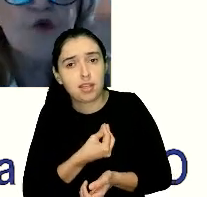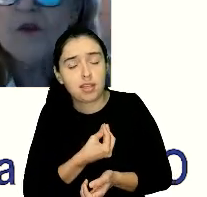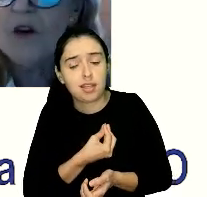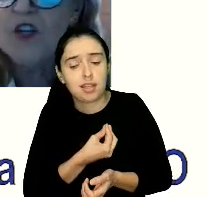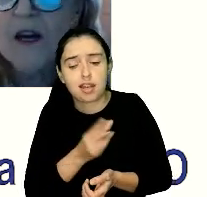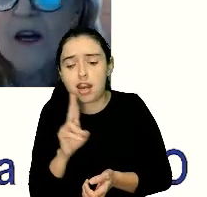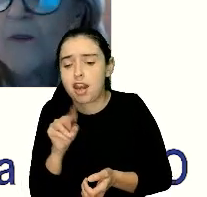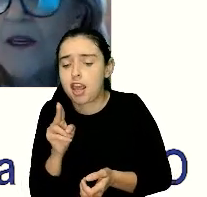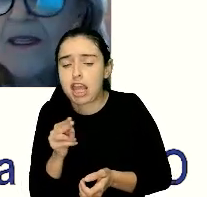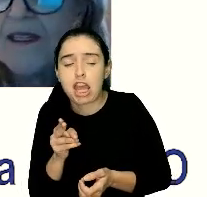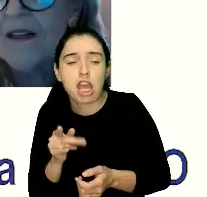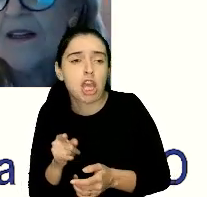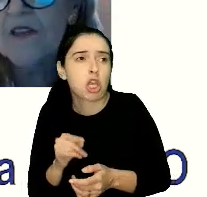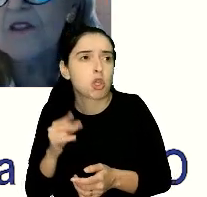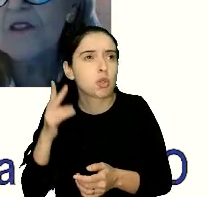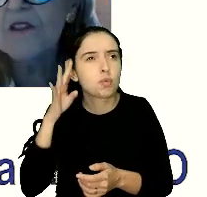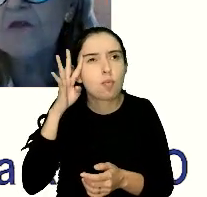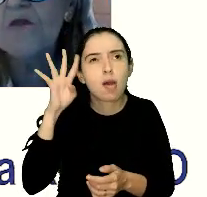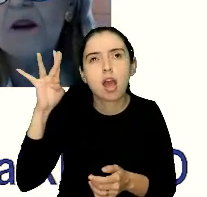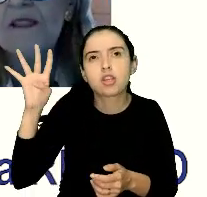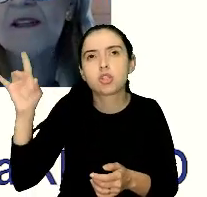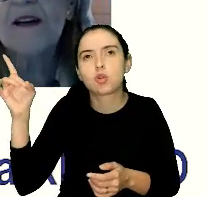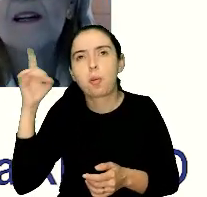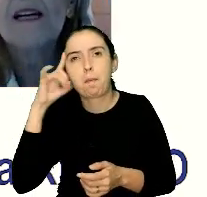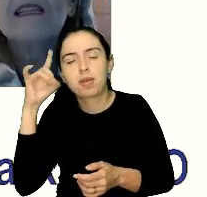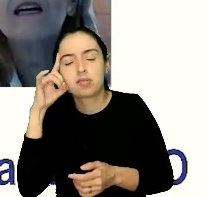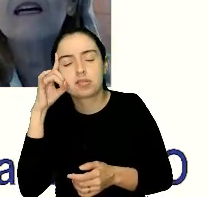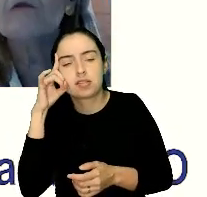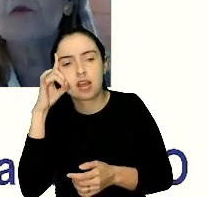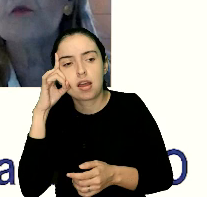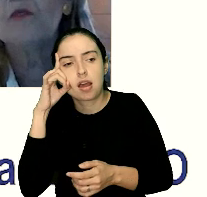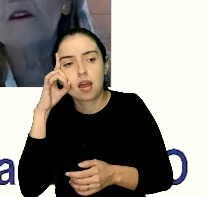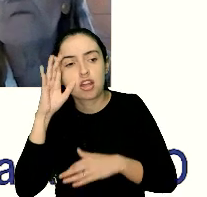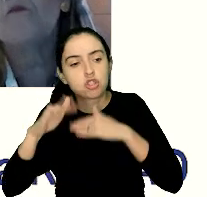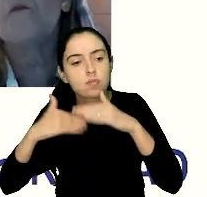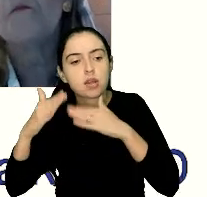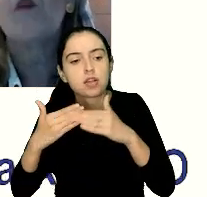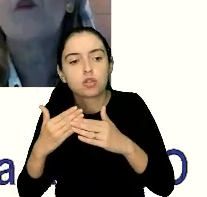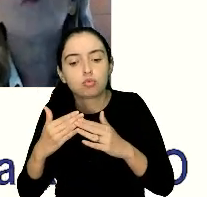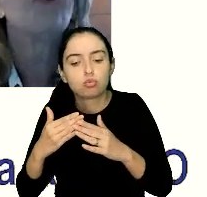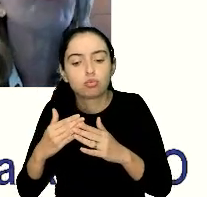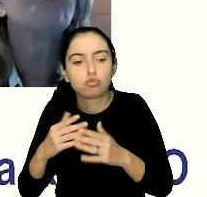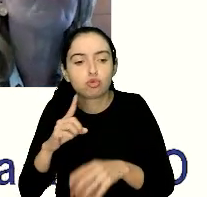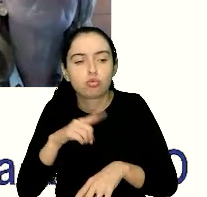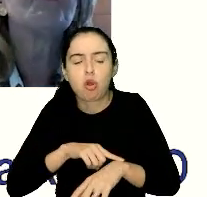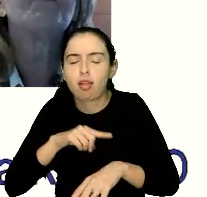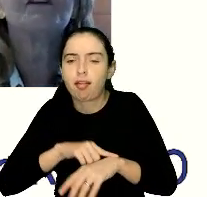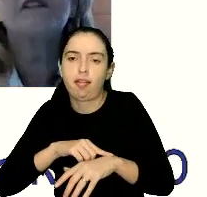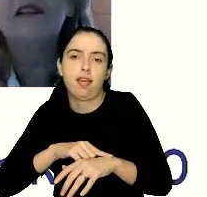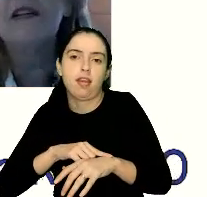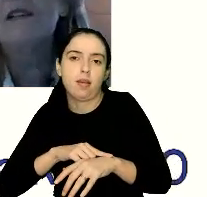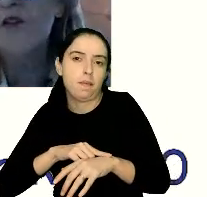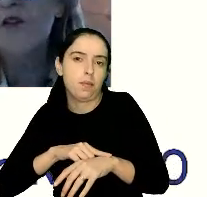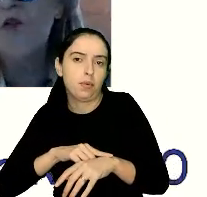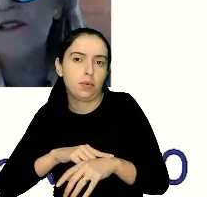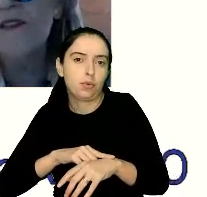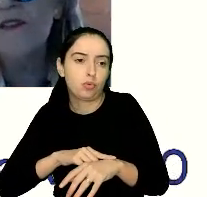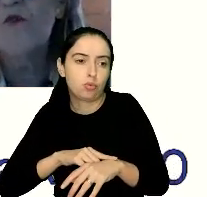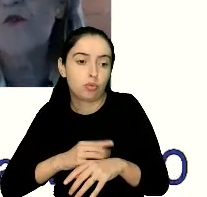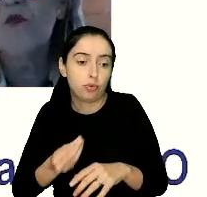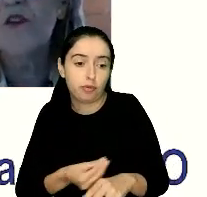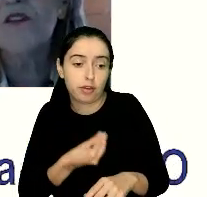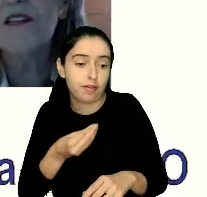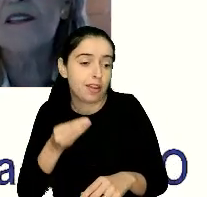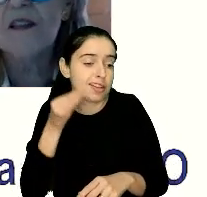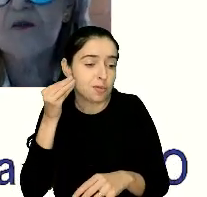nunca ousou imaginar, pensar que nós iríamos passar tanto tempo ou nós fôssemos viver tantas